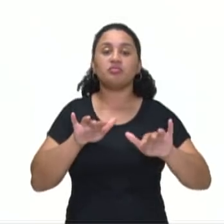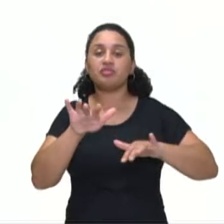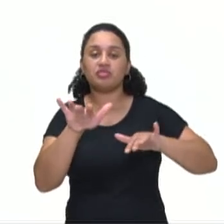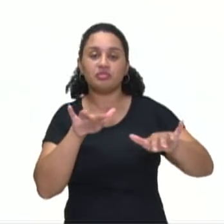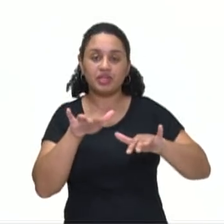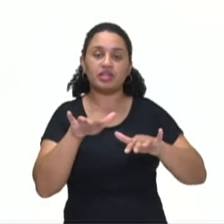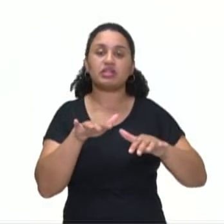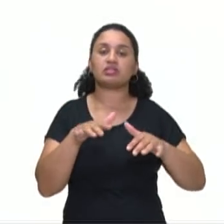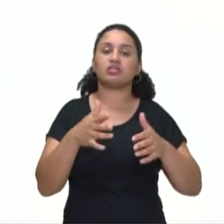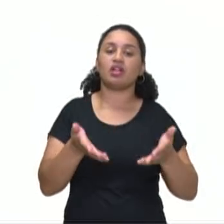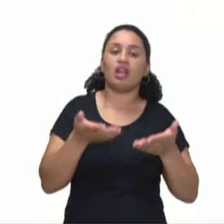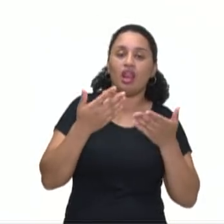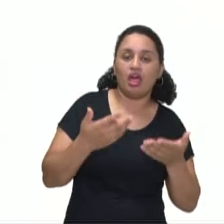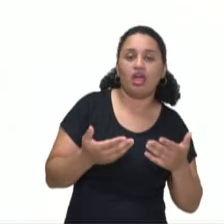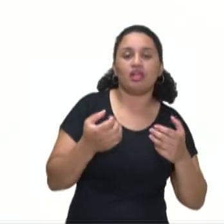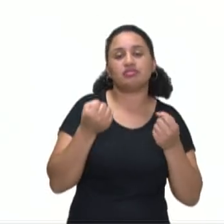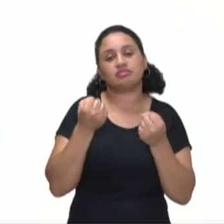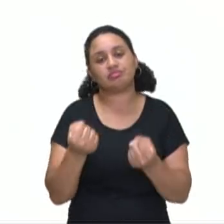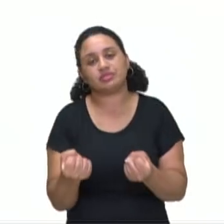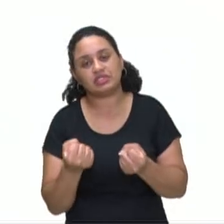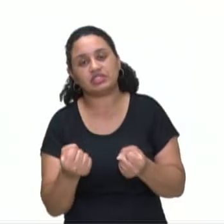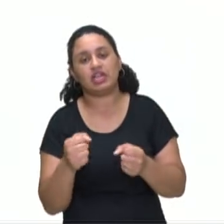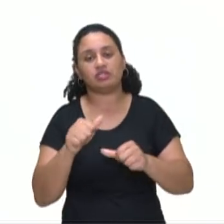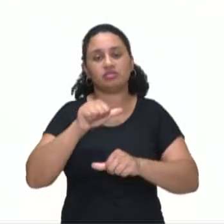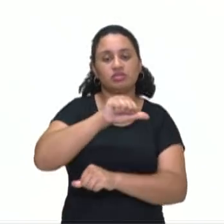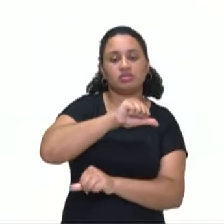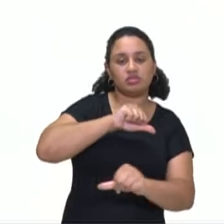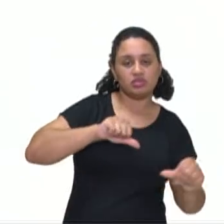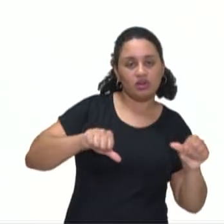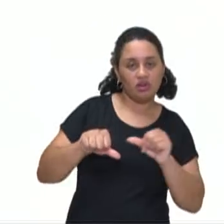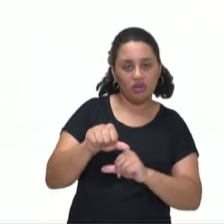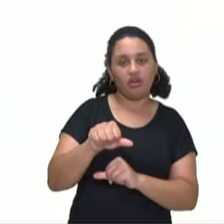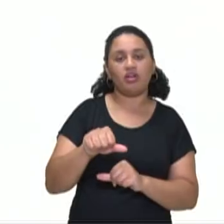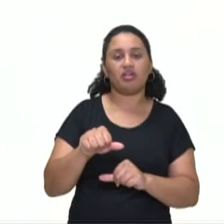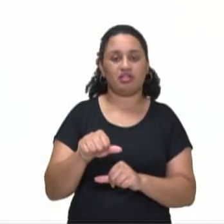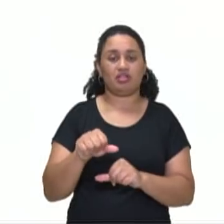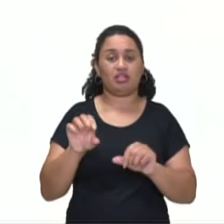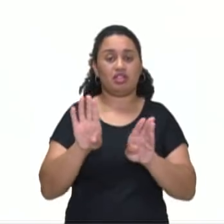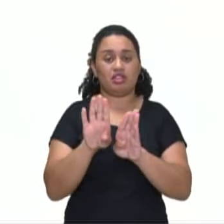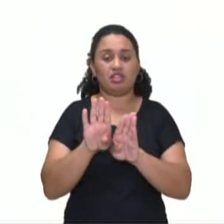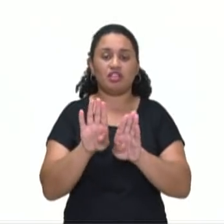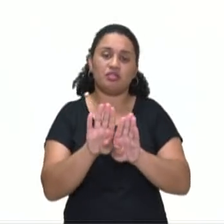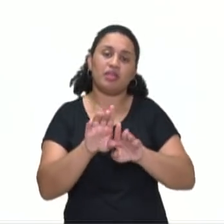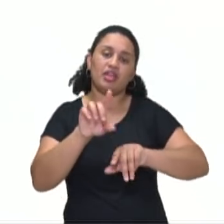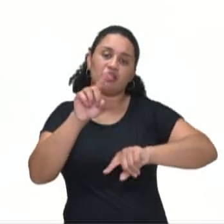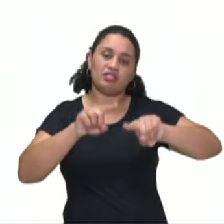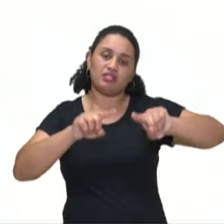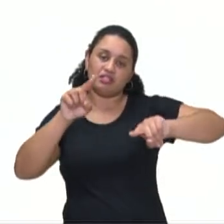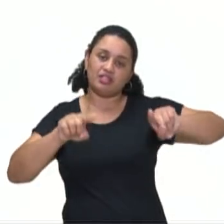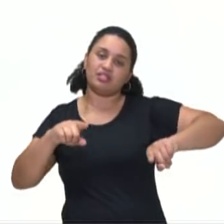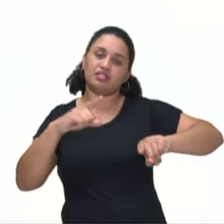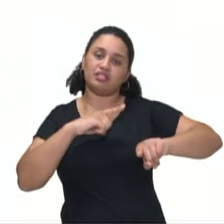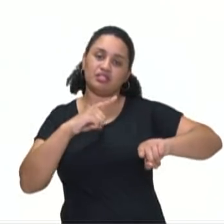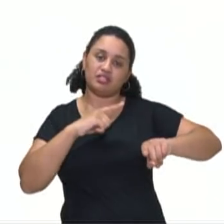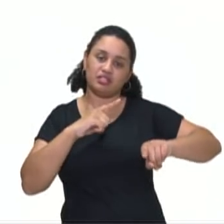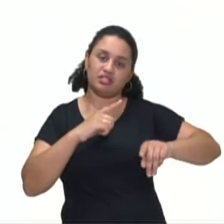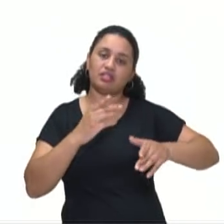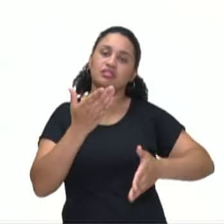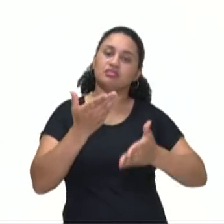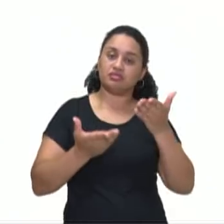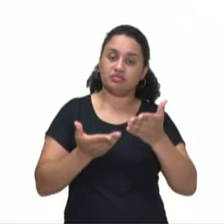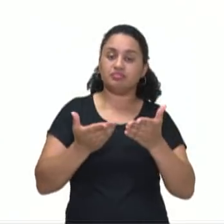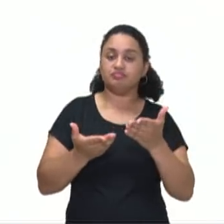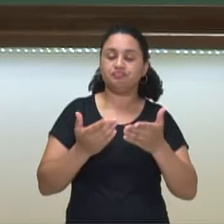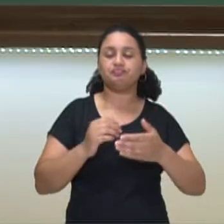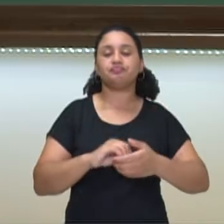ativo, leve, pesado, transferência, contrapeso e suas graduações, estabilidade e